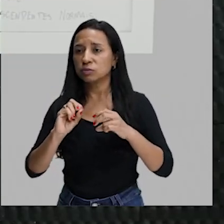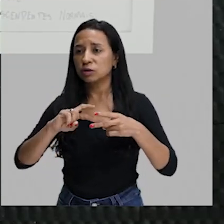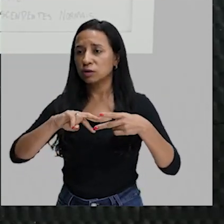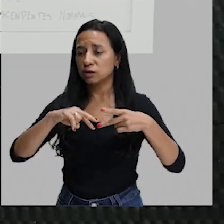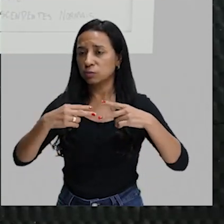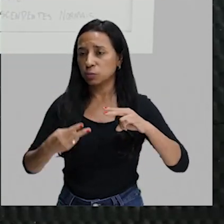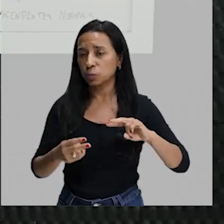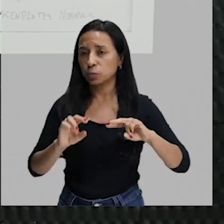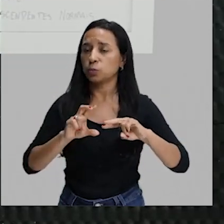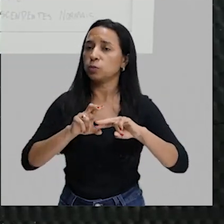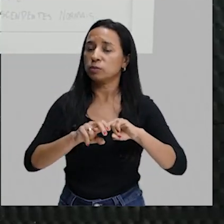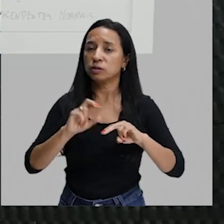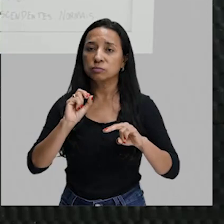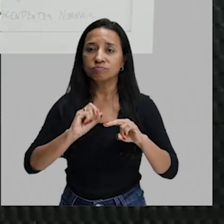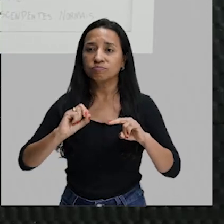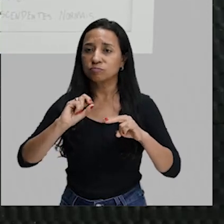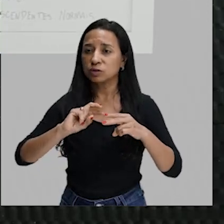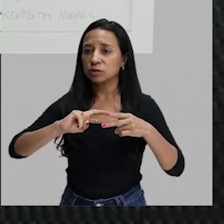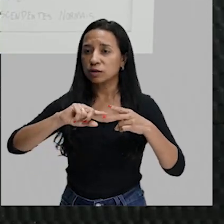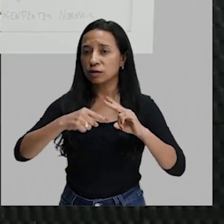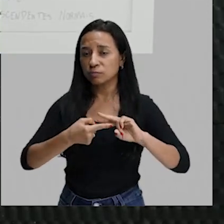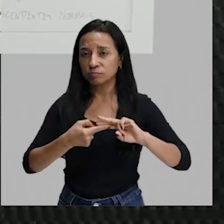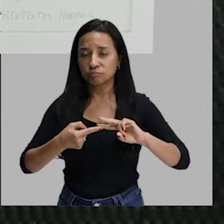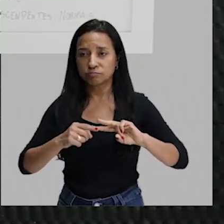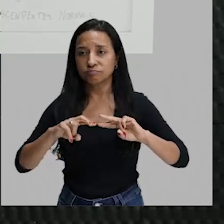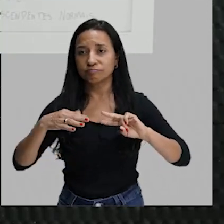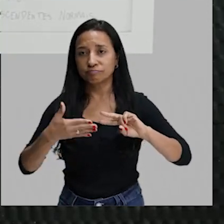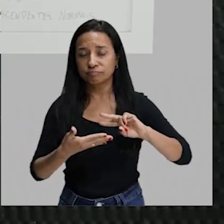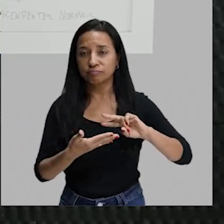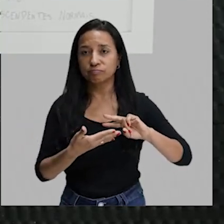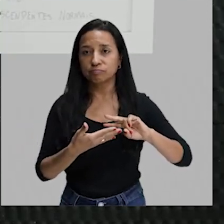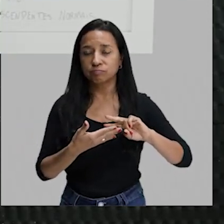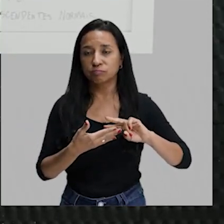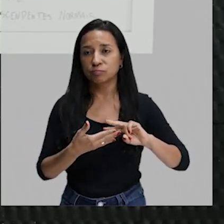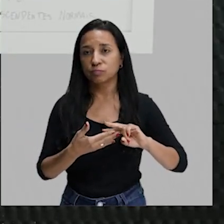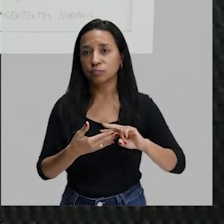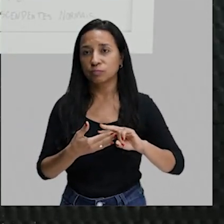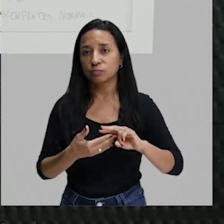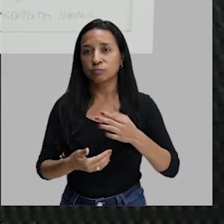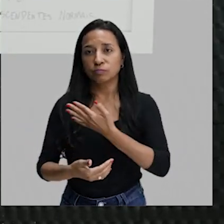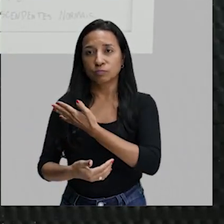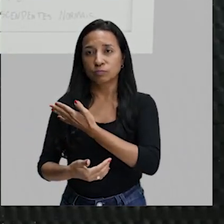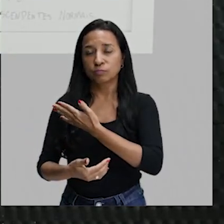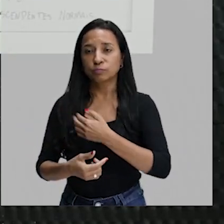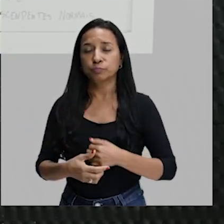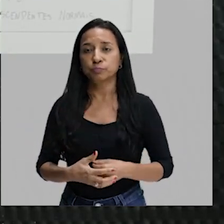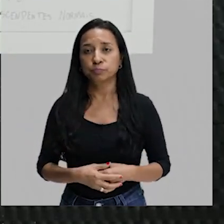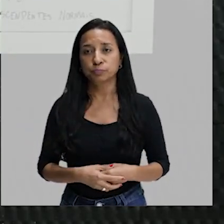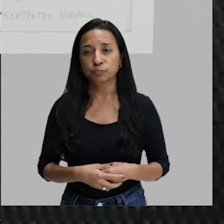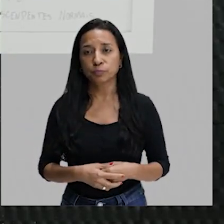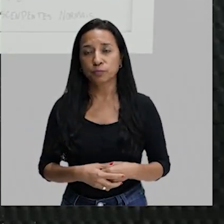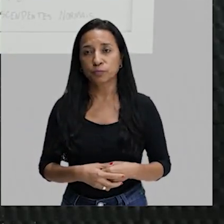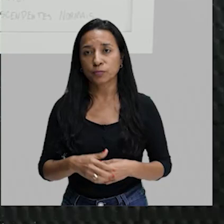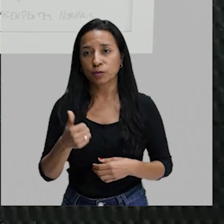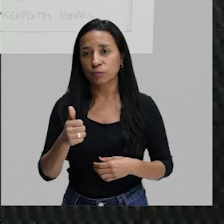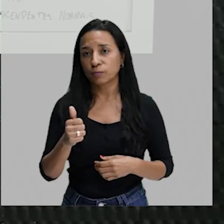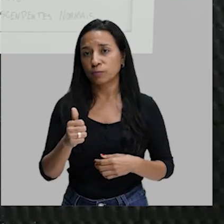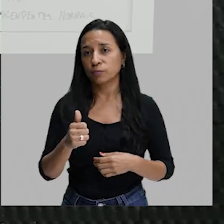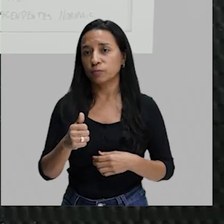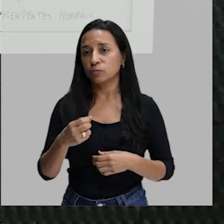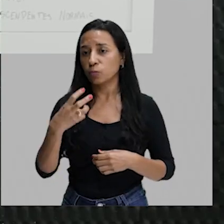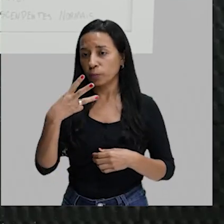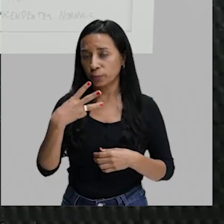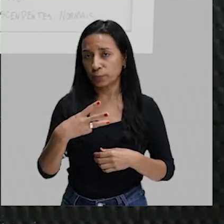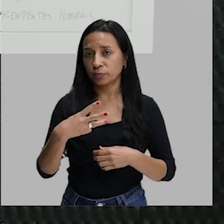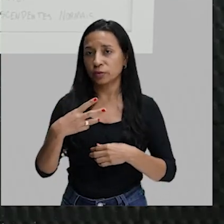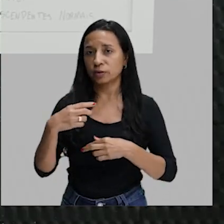recessivo. Então, vamos lá. Vamos em partes. Nós temos aqui um heredograma primeiramente, com 3 gerações, né,